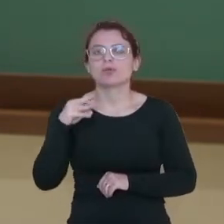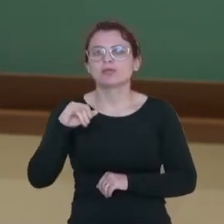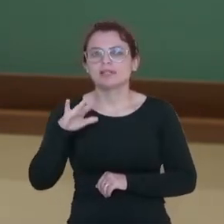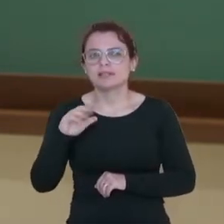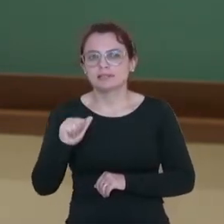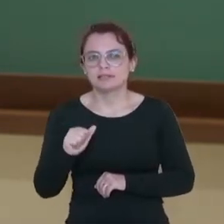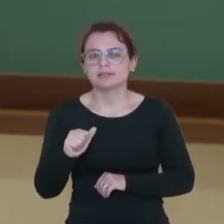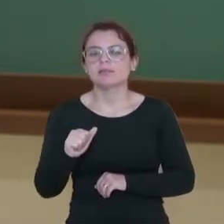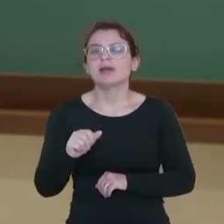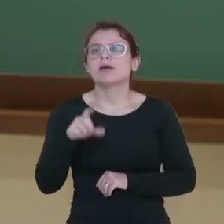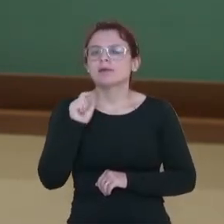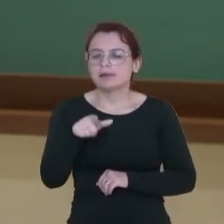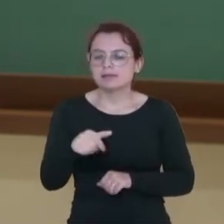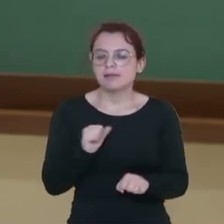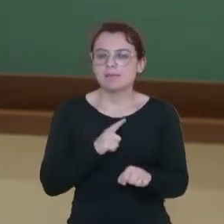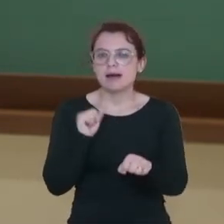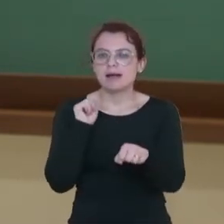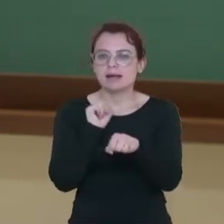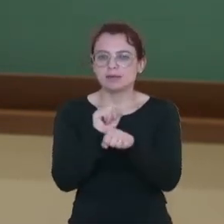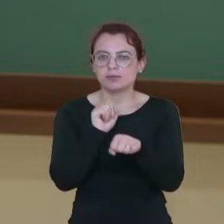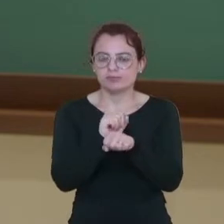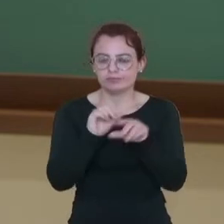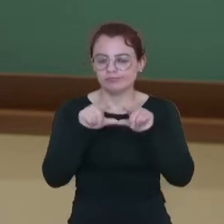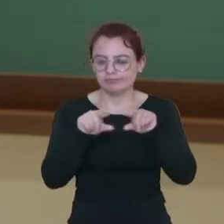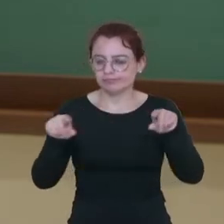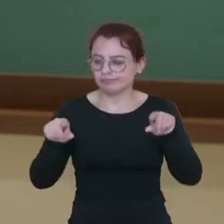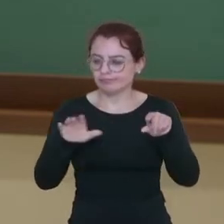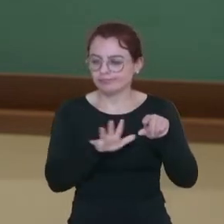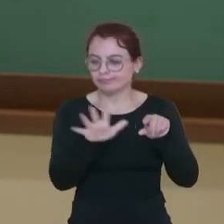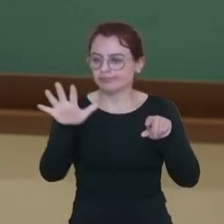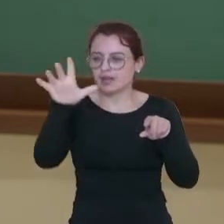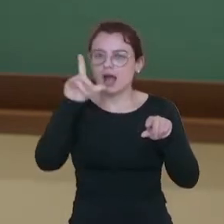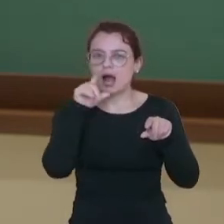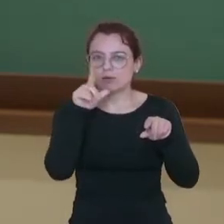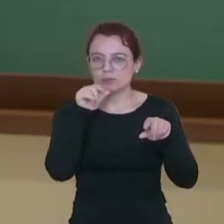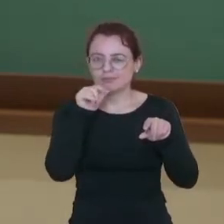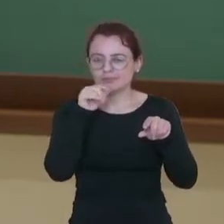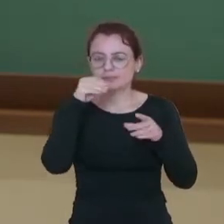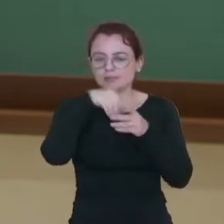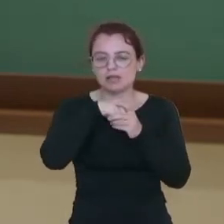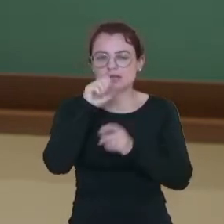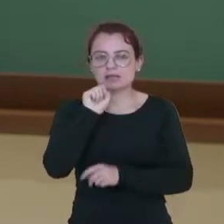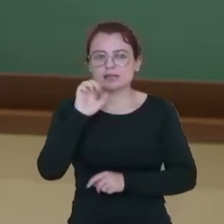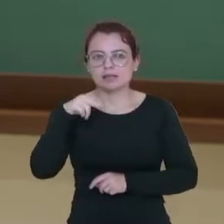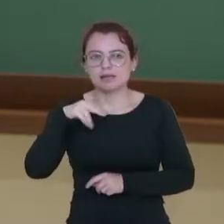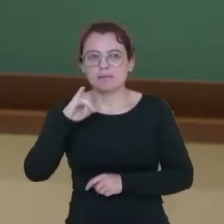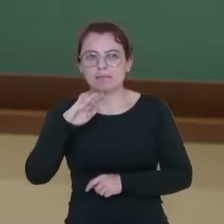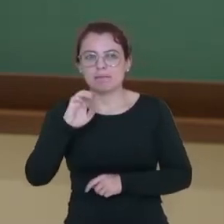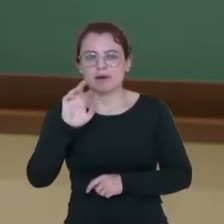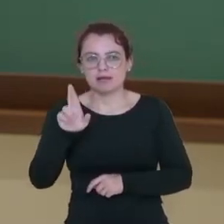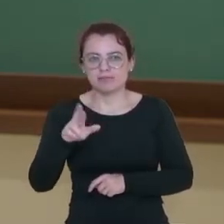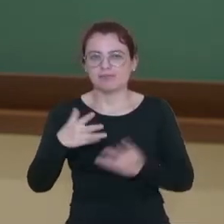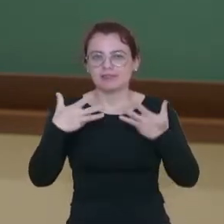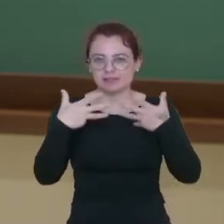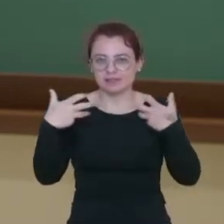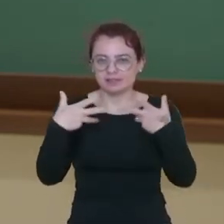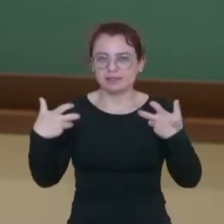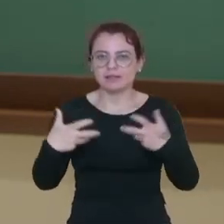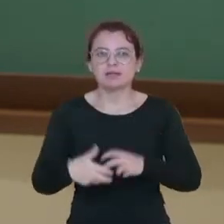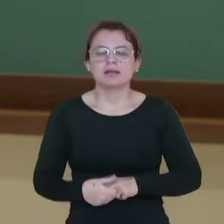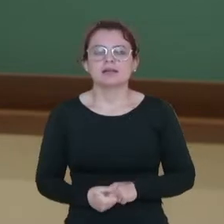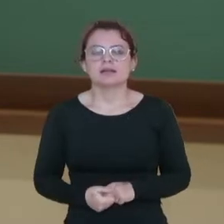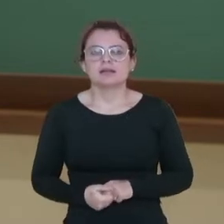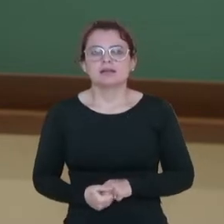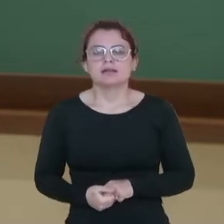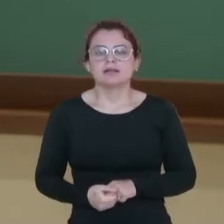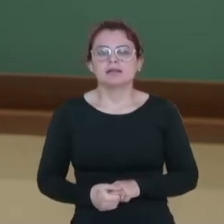têm uma aplicação muito grande dentro da distribuição de água da Sanepar. Lá você tem uma caixa de água